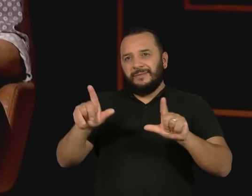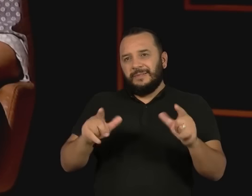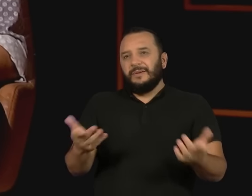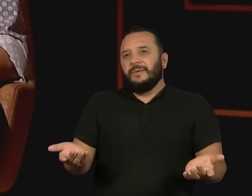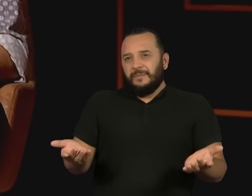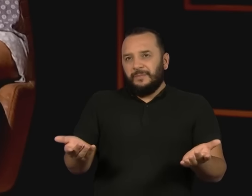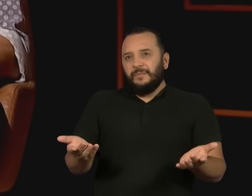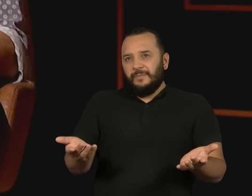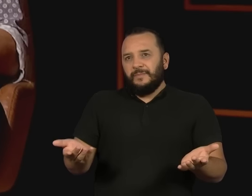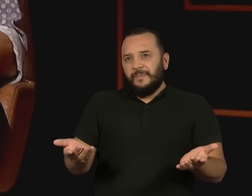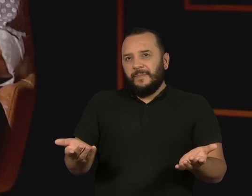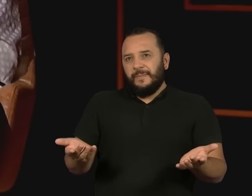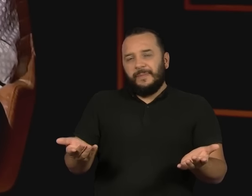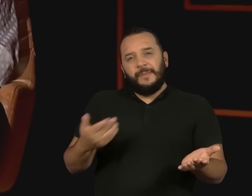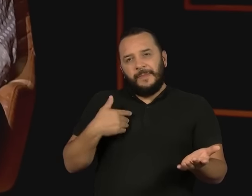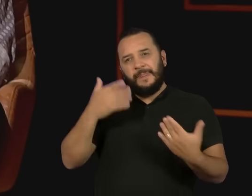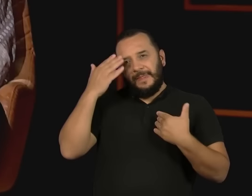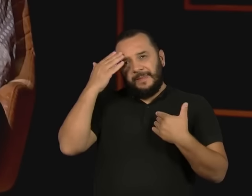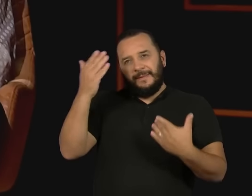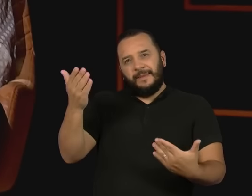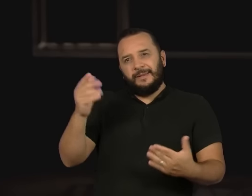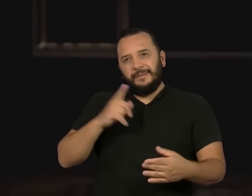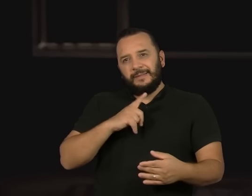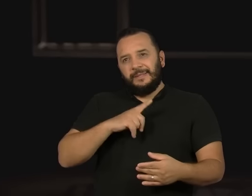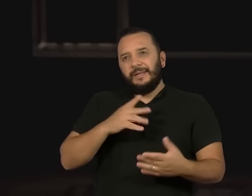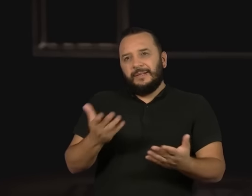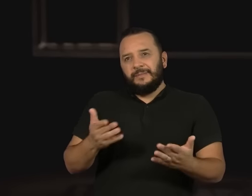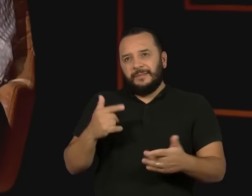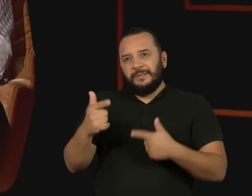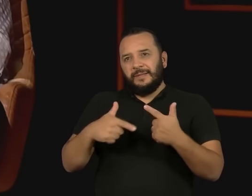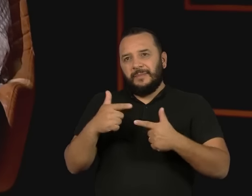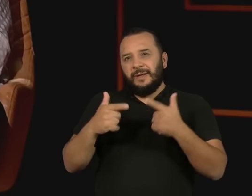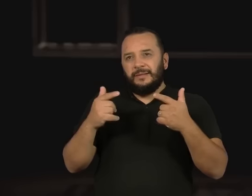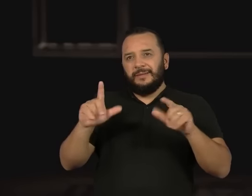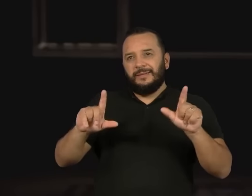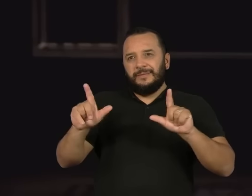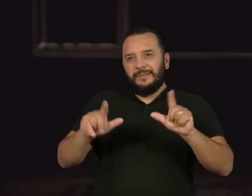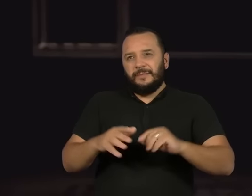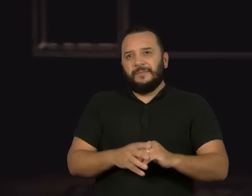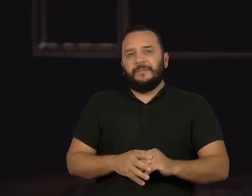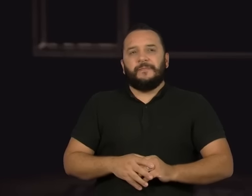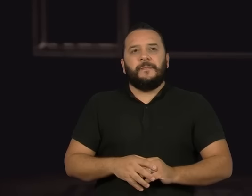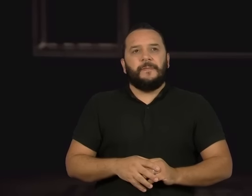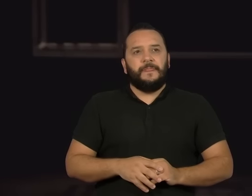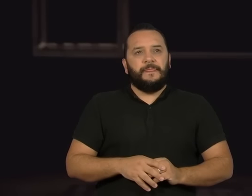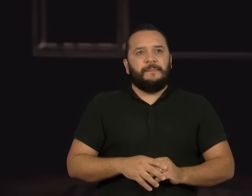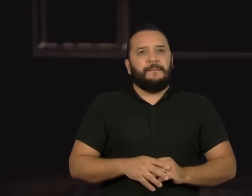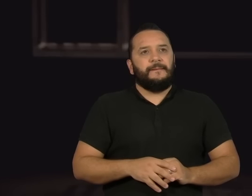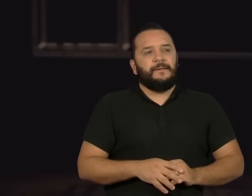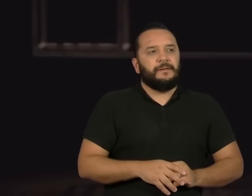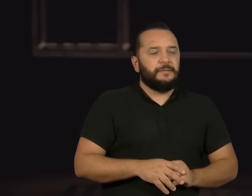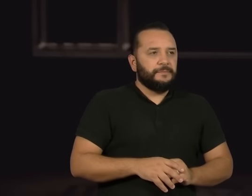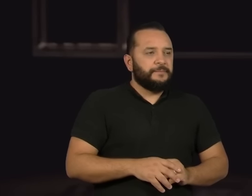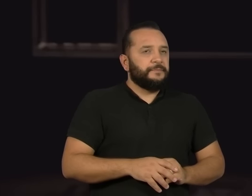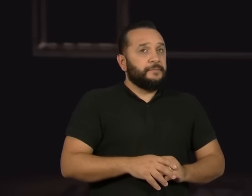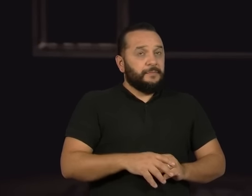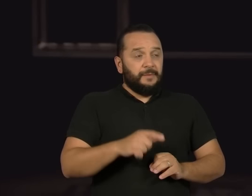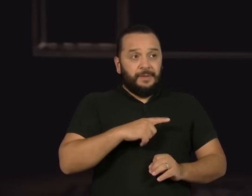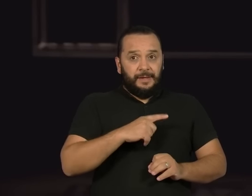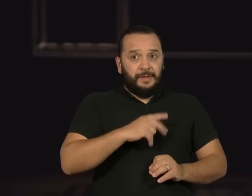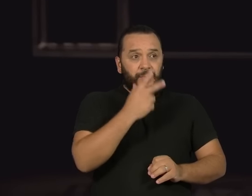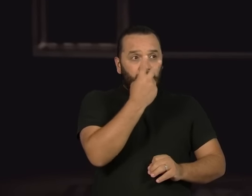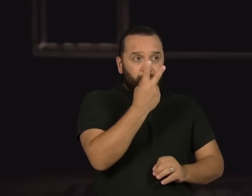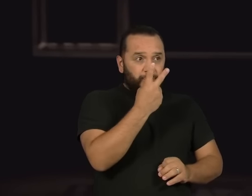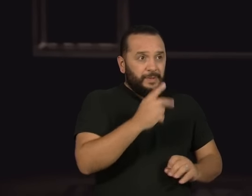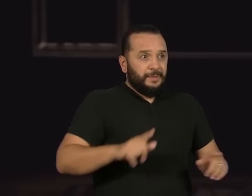para o teatro. Né? Então, eu sou muito grato ao meu trabalho na televisão. E você tem 2 primas atrizes, a